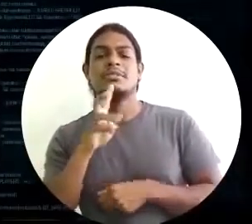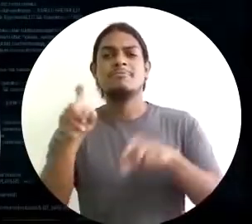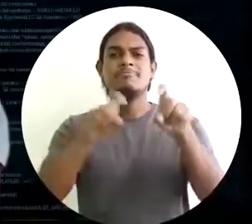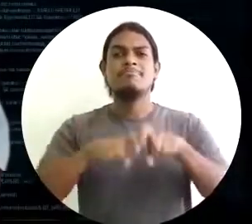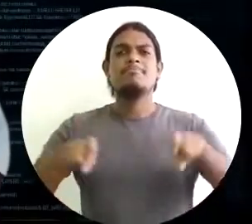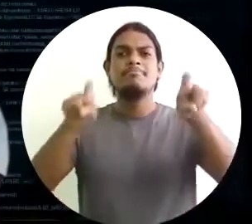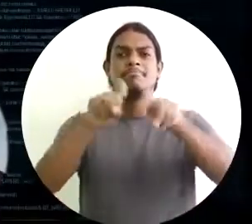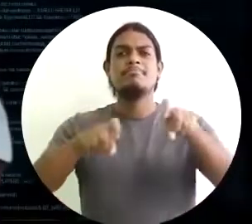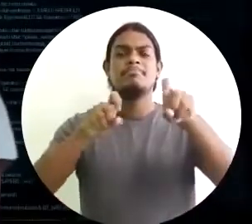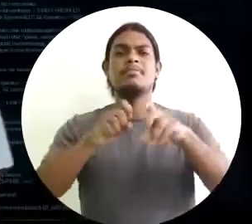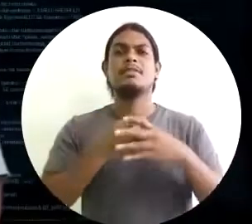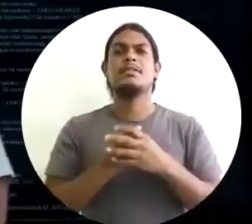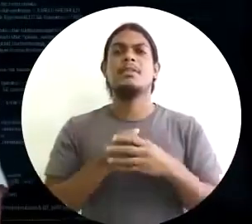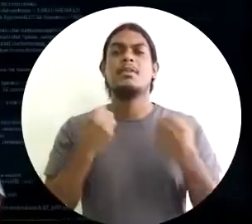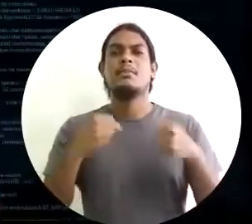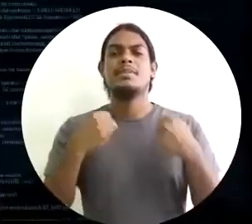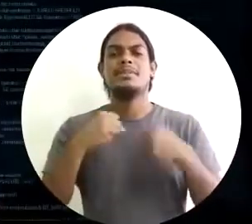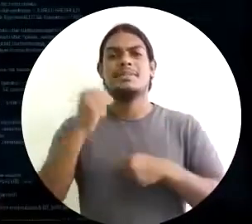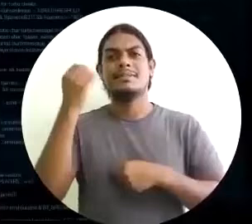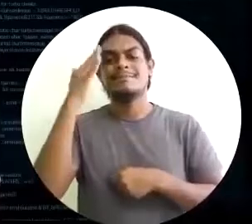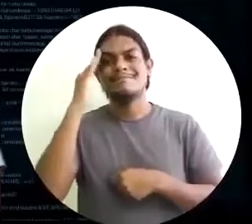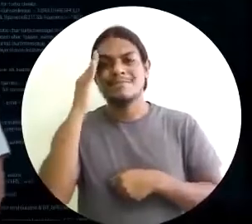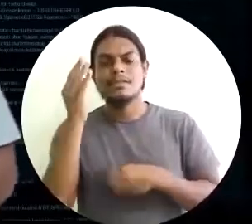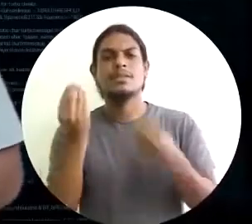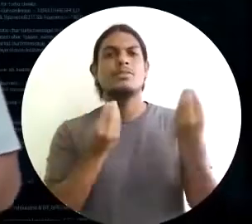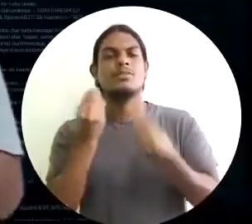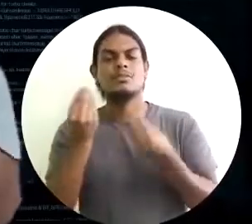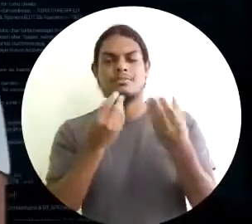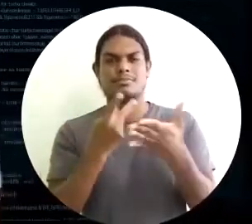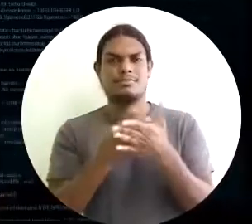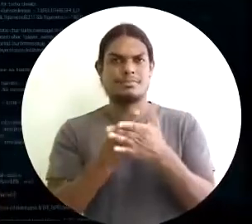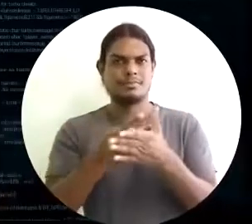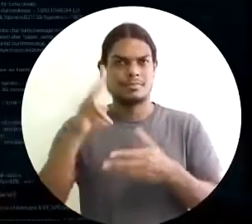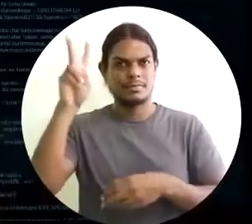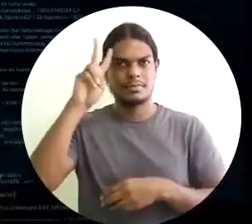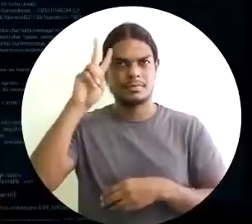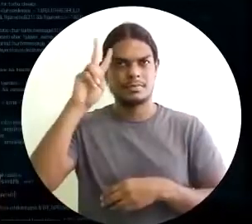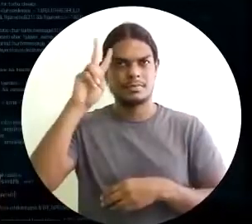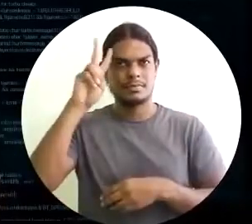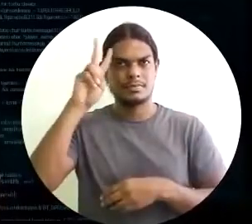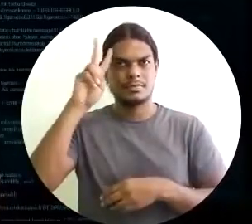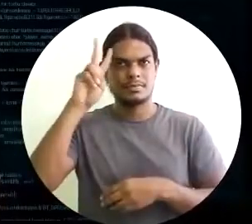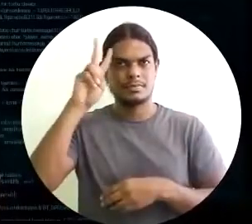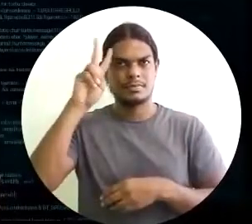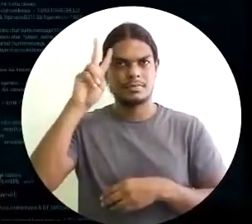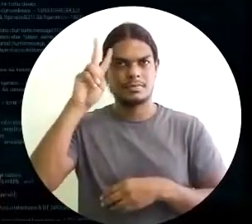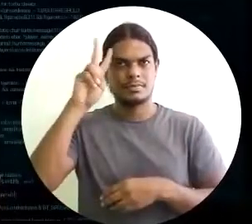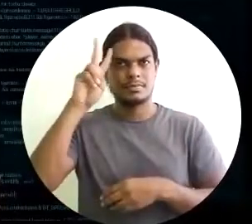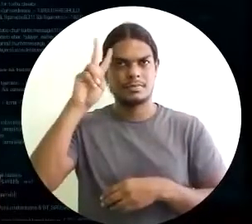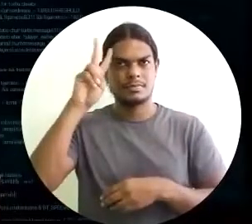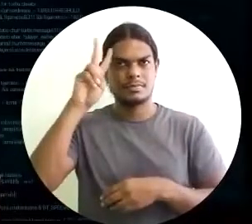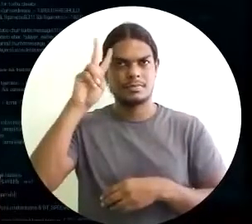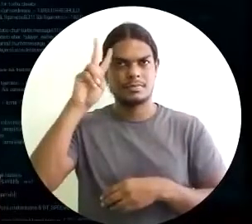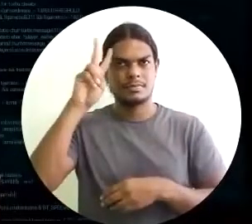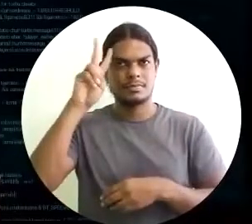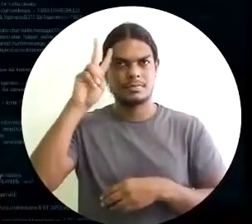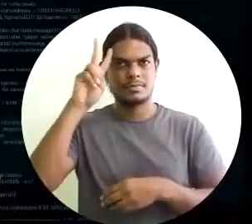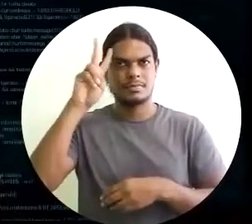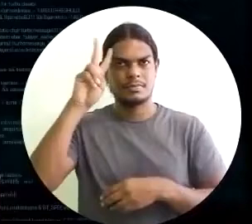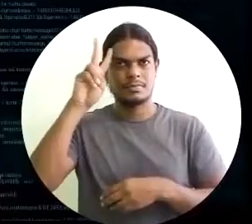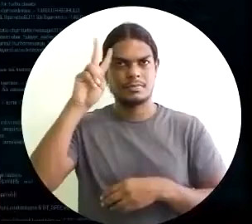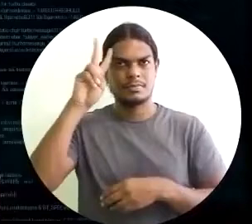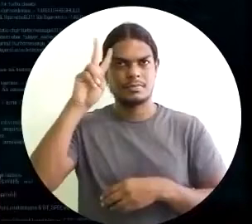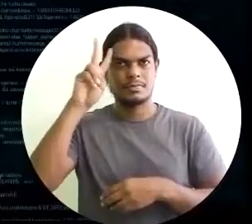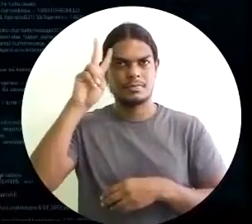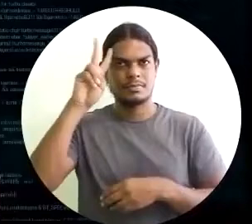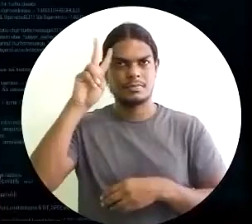internet. Vamos primeiro ver um pouco da sua história. Ela começou durante a Guerra Fria. Acima da tela, à direita,